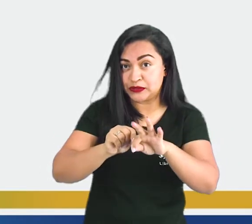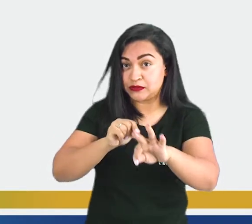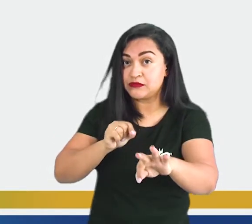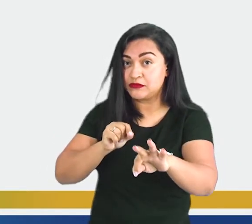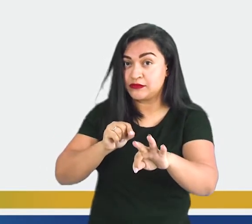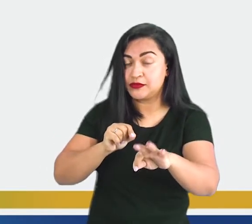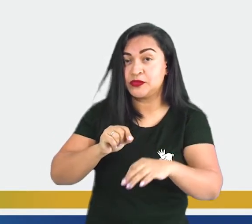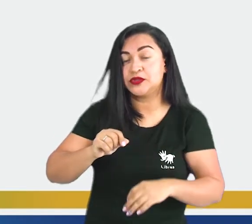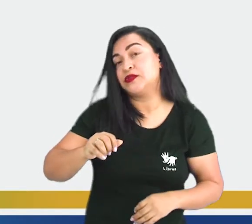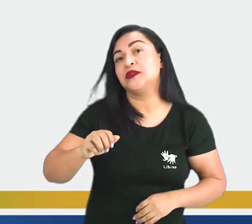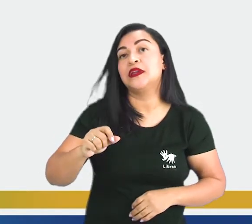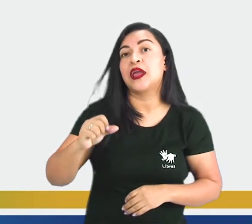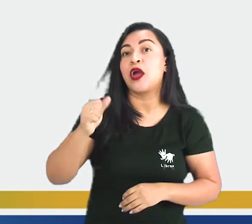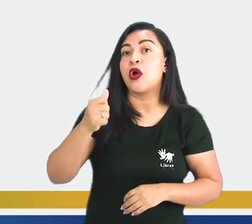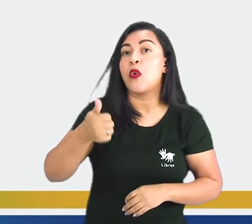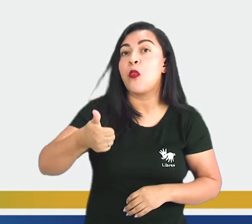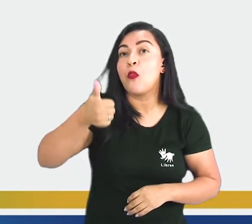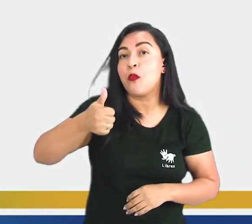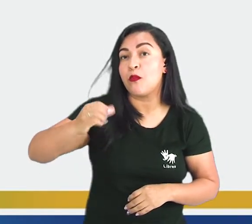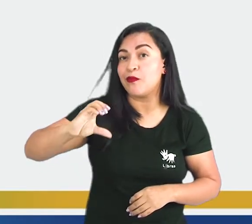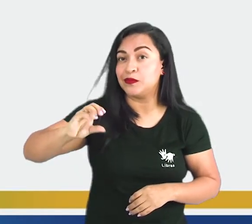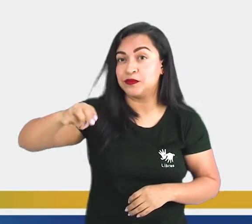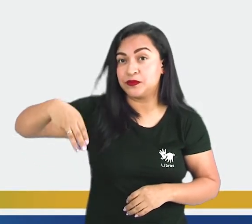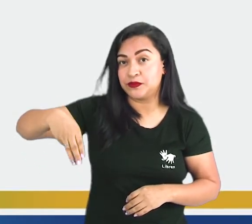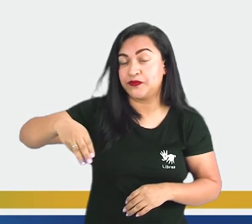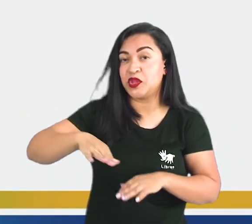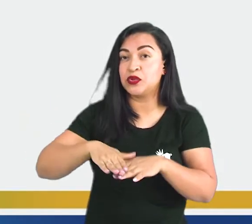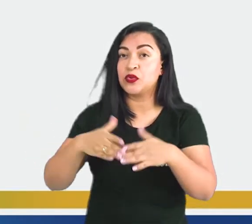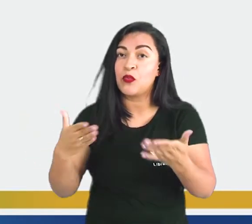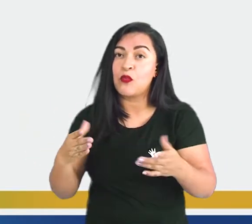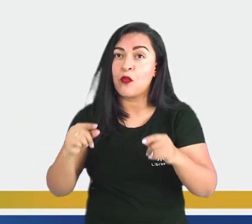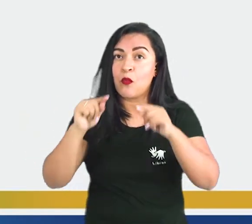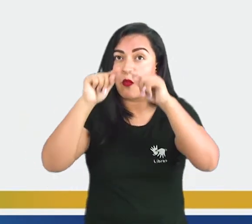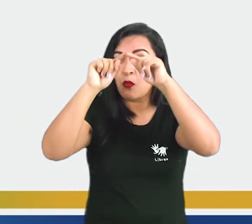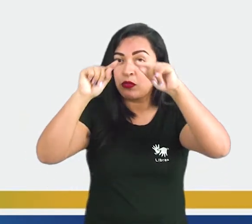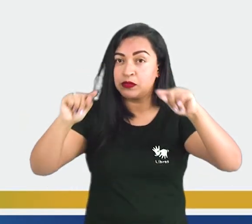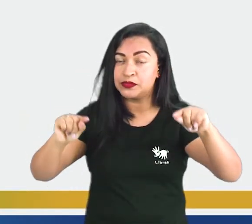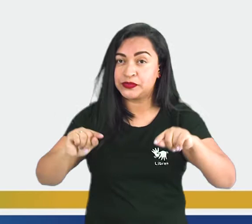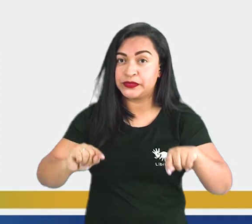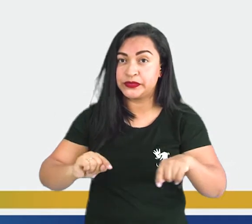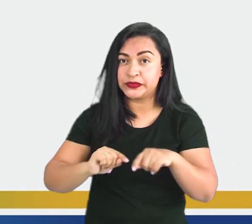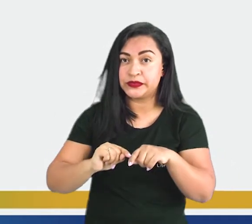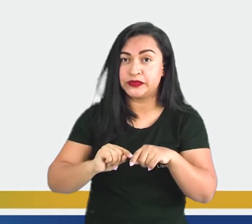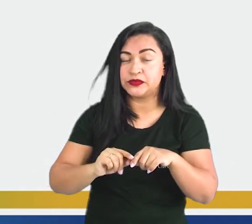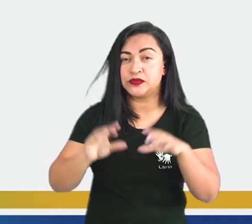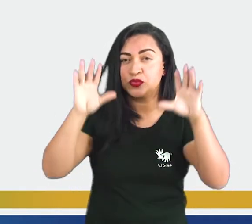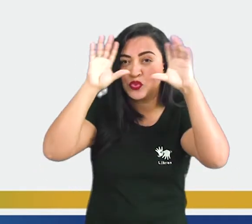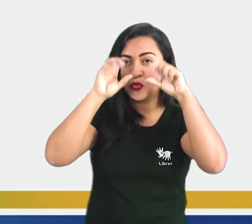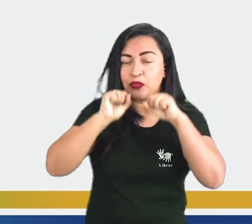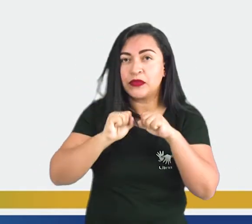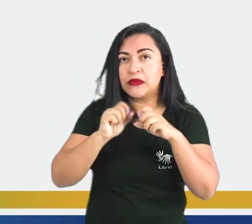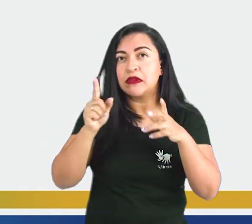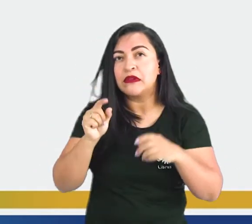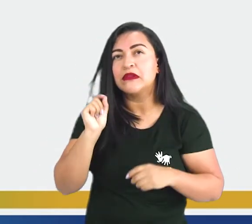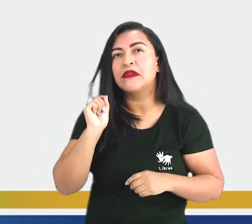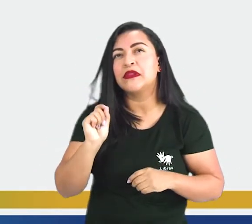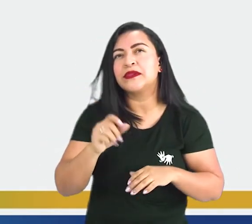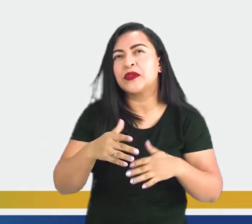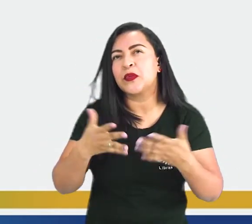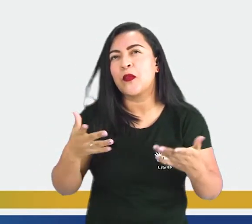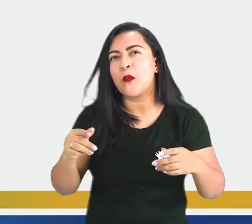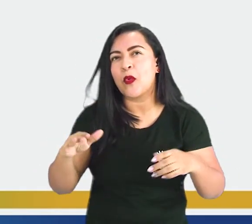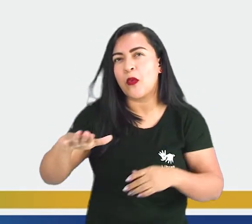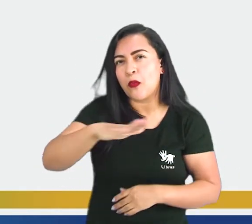quadrado. Então, a questão pergunta, qual a área da figura sombreada? Vamos lá, para a gente descobrir a área da figura